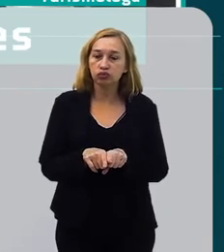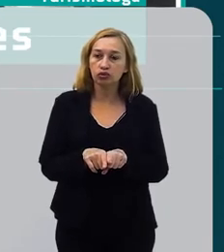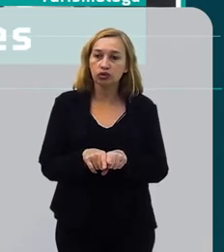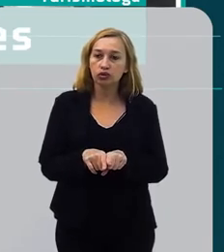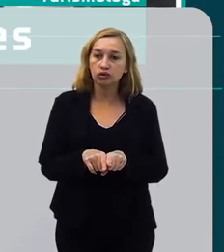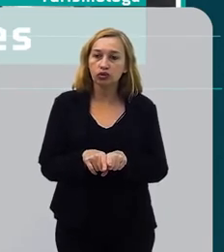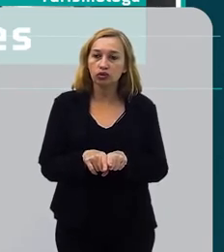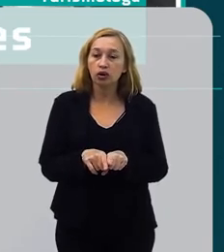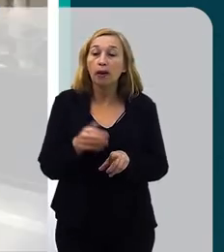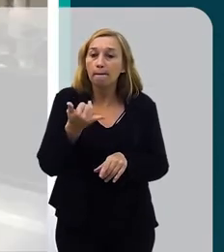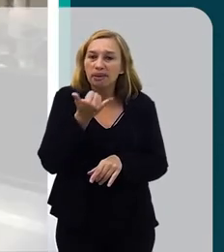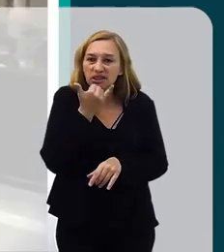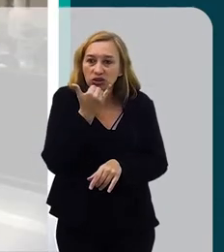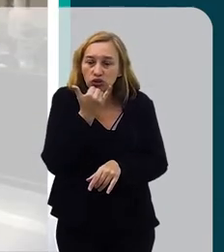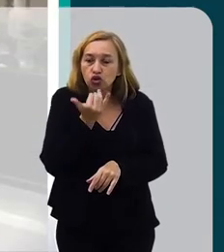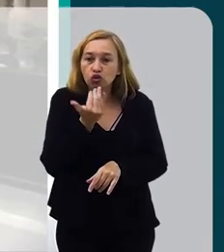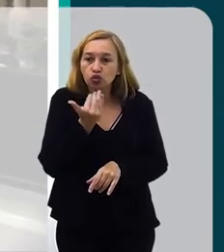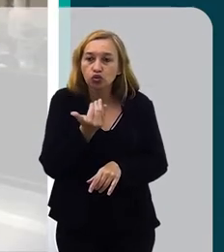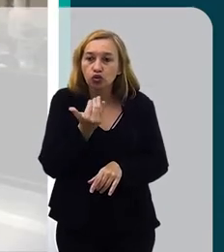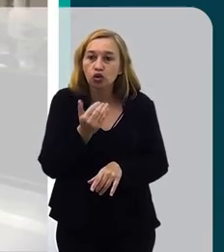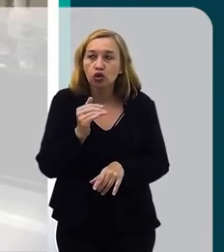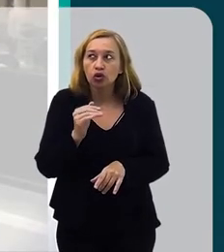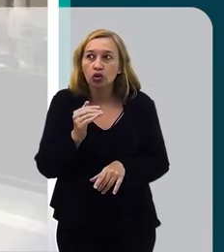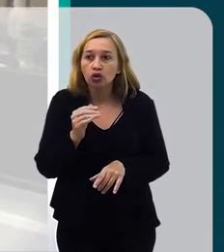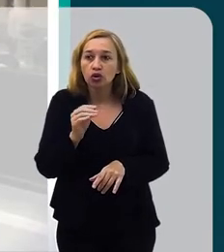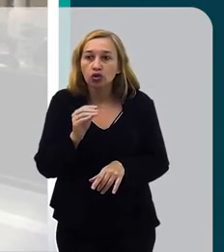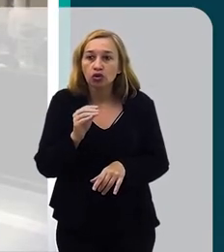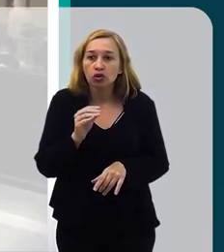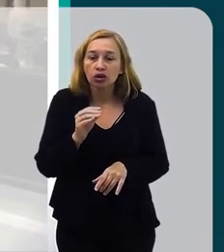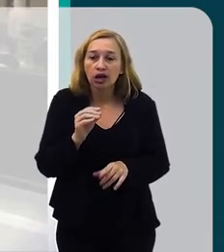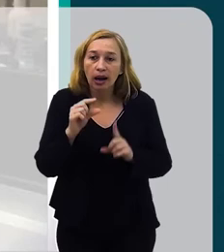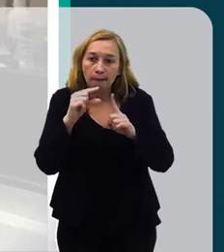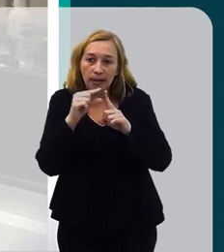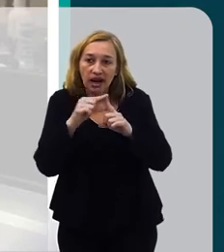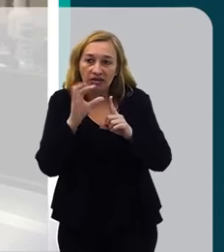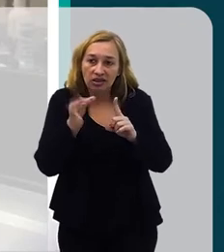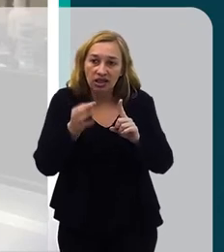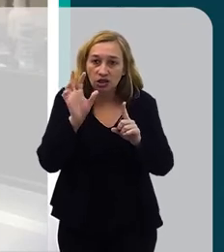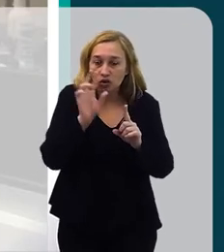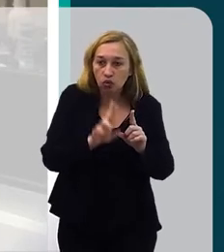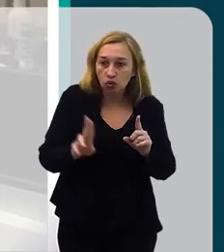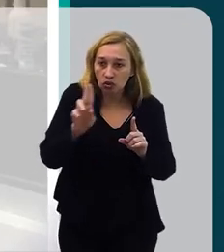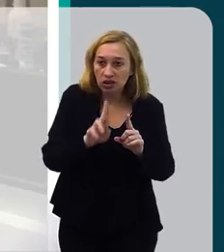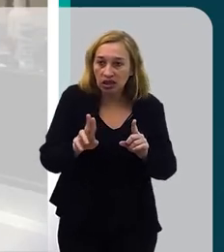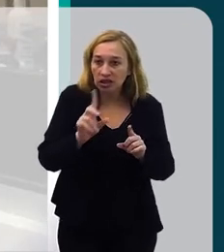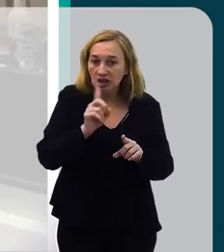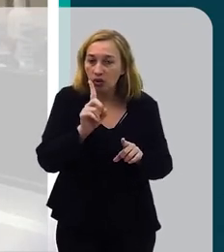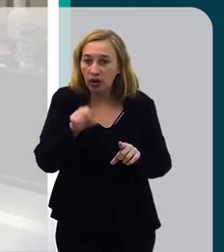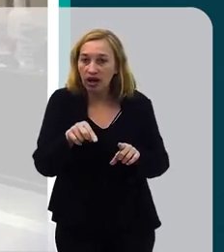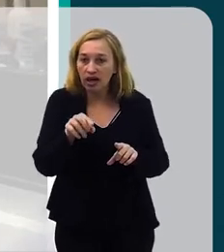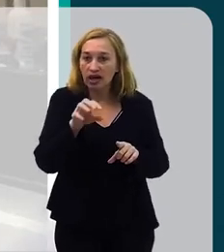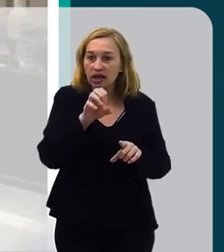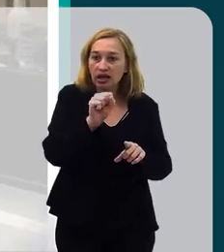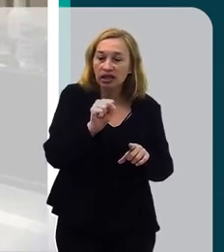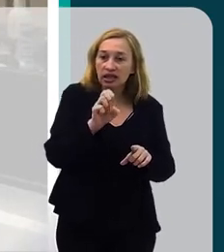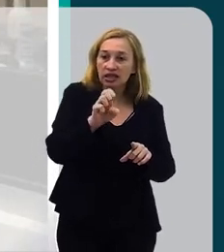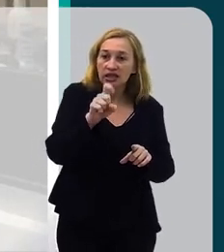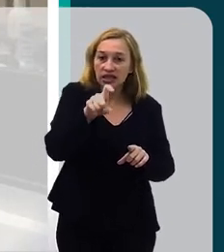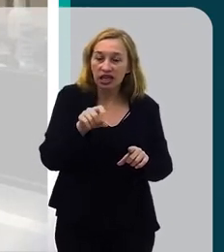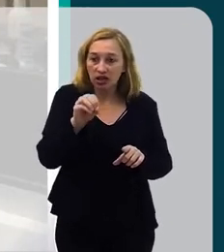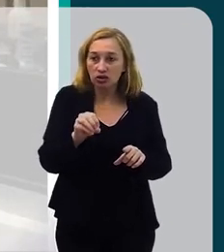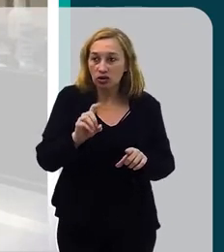né? Eu vou até pedir desculpas, porque talvez o termo utilizado lá não seja